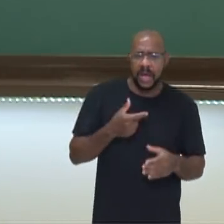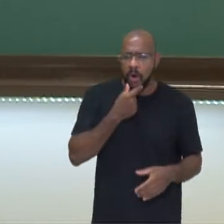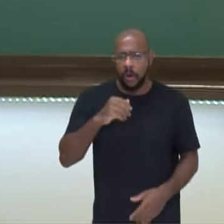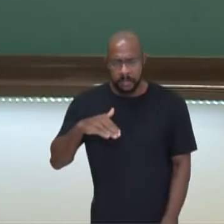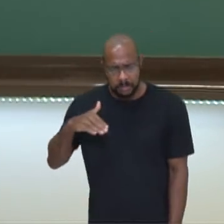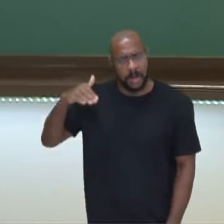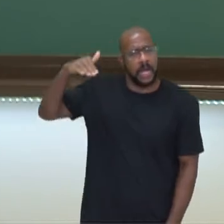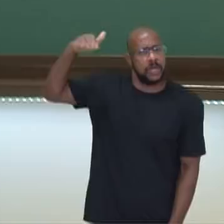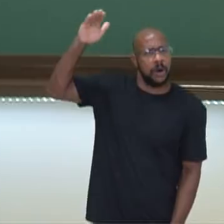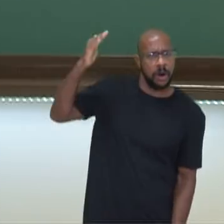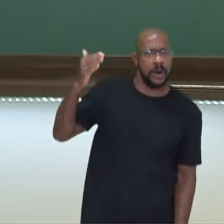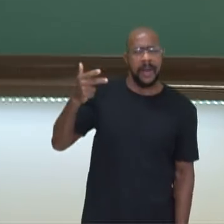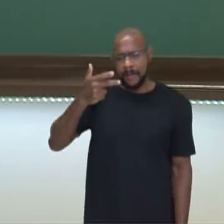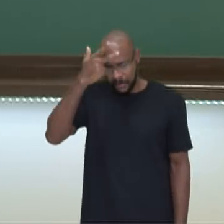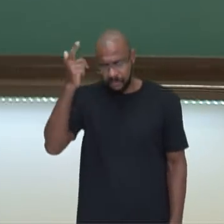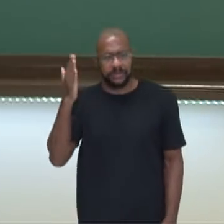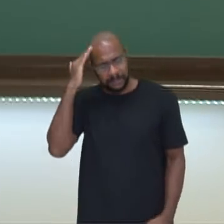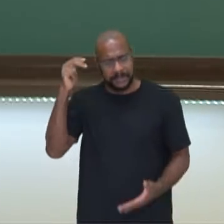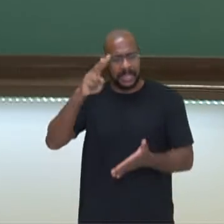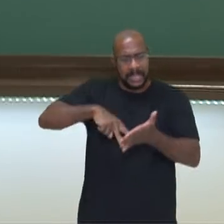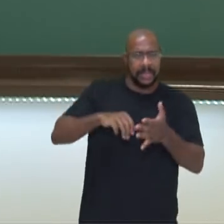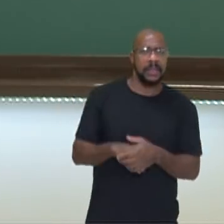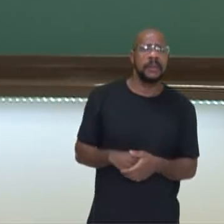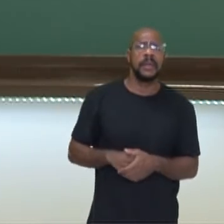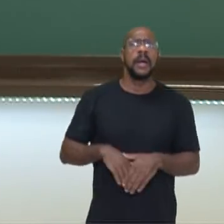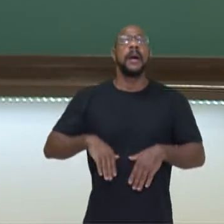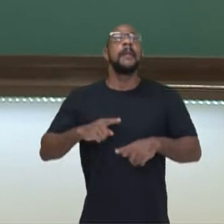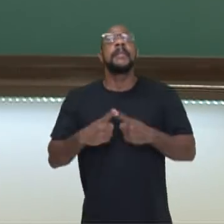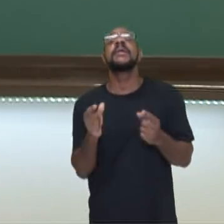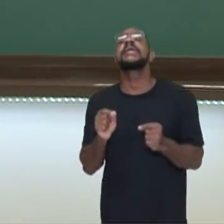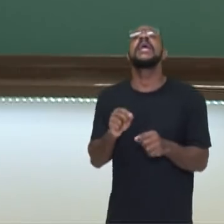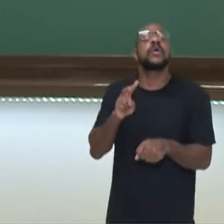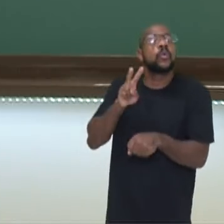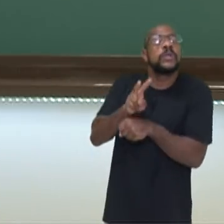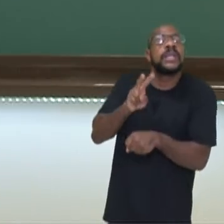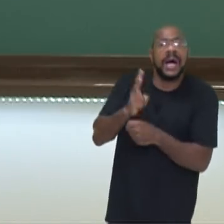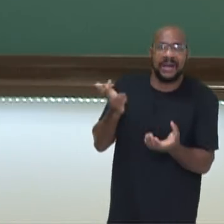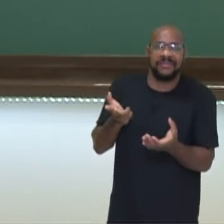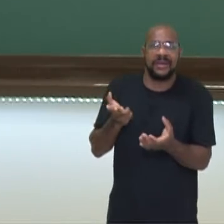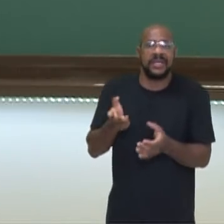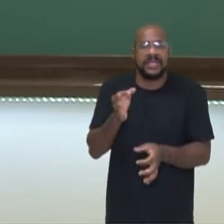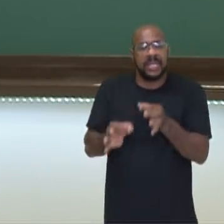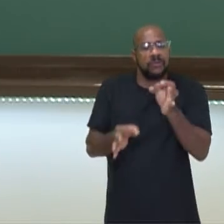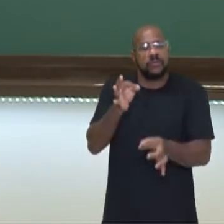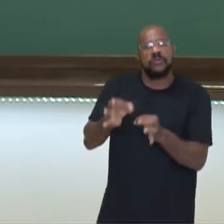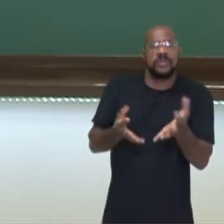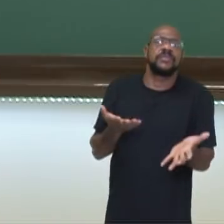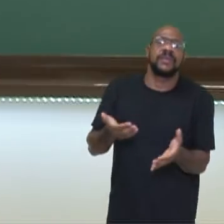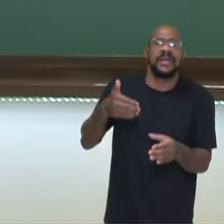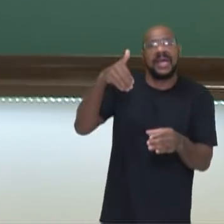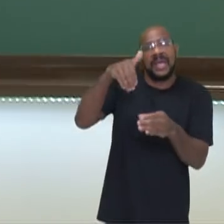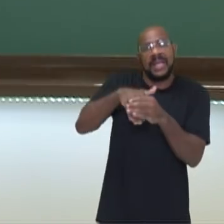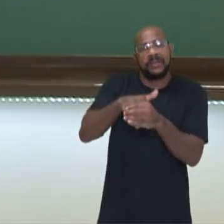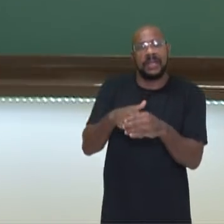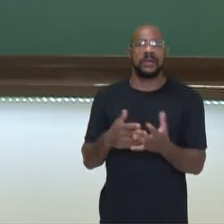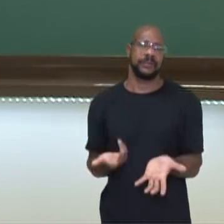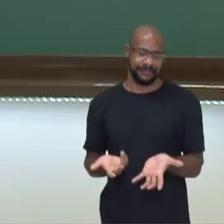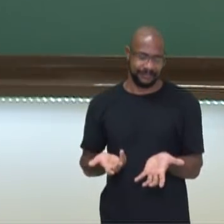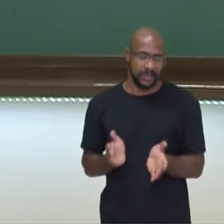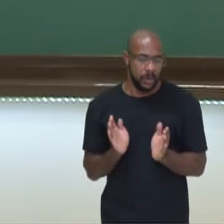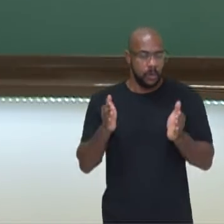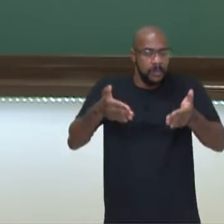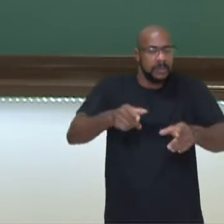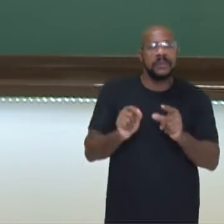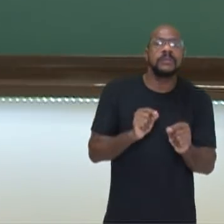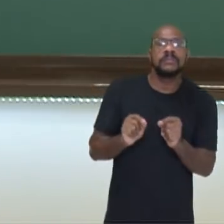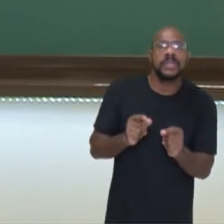quem cuidava da justiça eleitoral? Não havia uma justiça eleitoral no Brasil. O responsável por fiscalizar